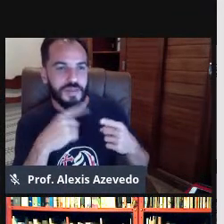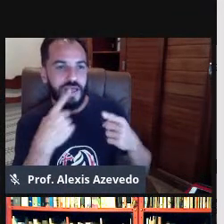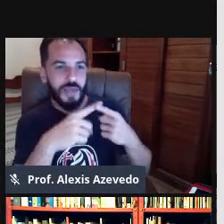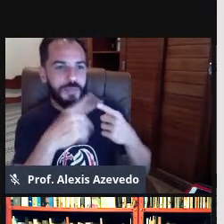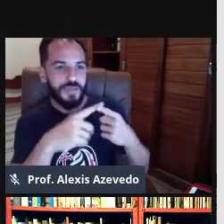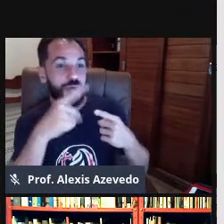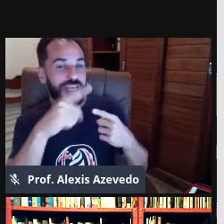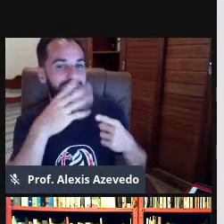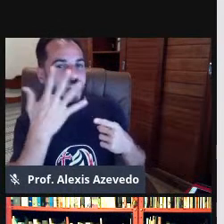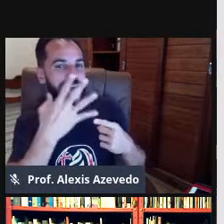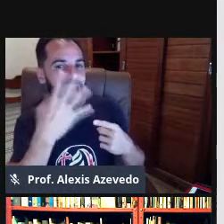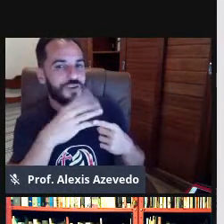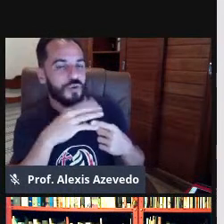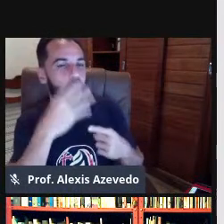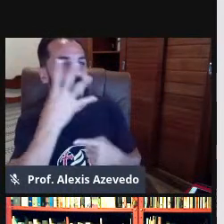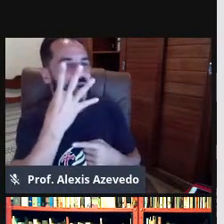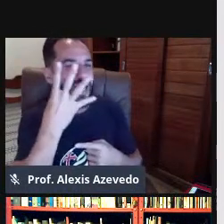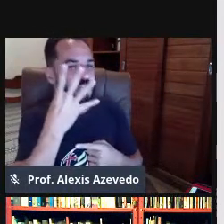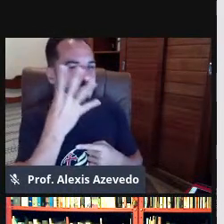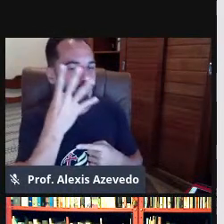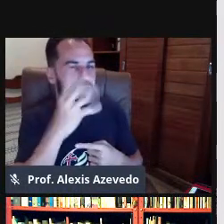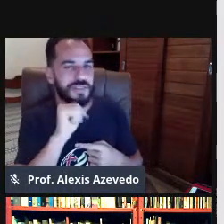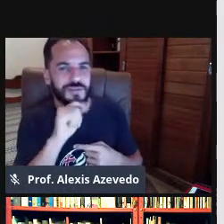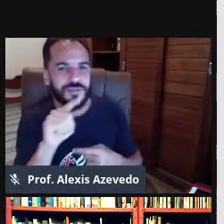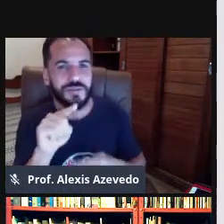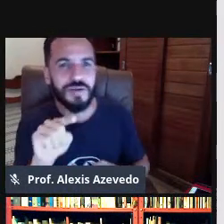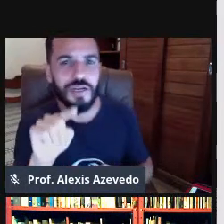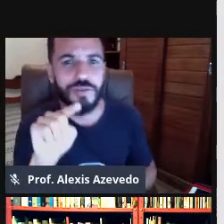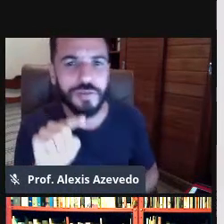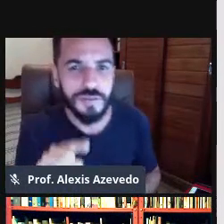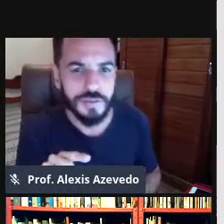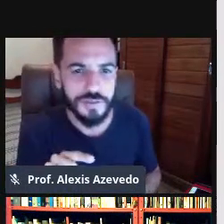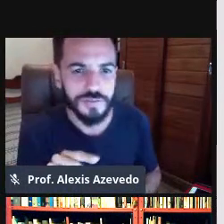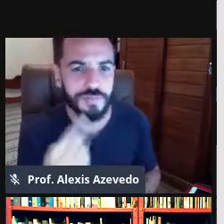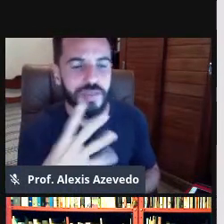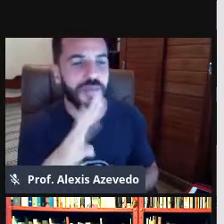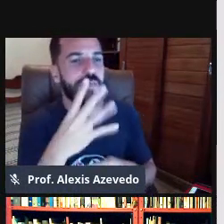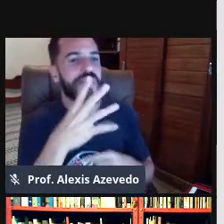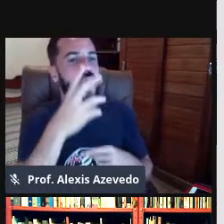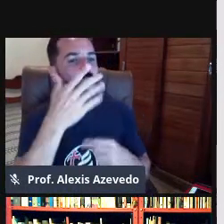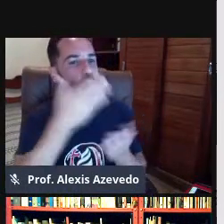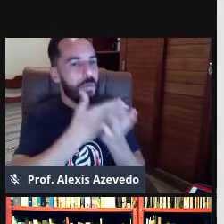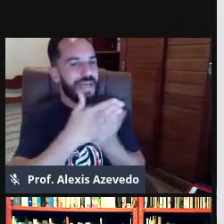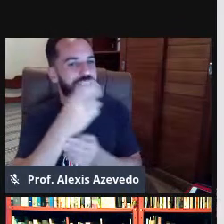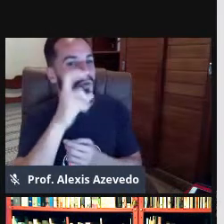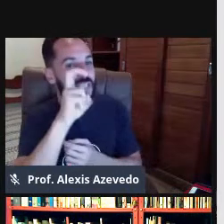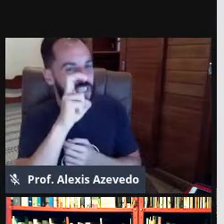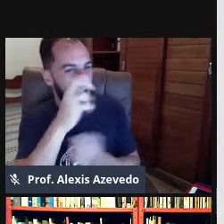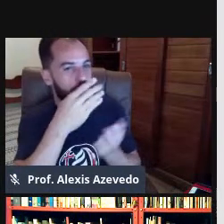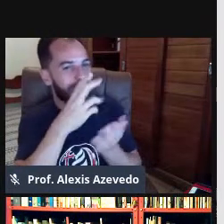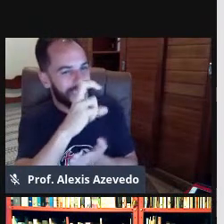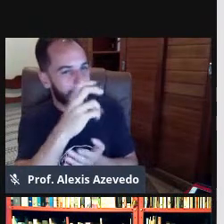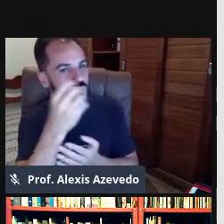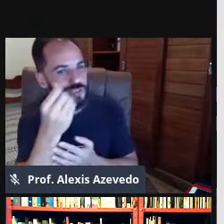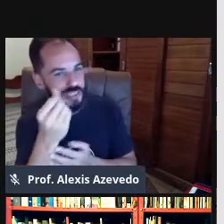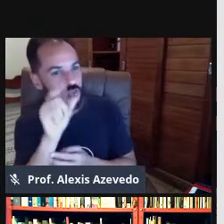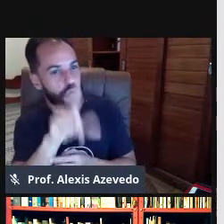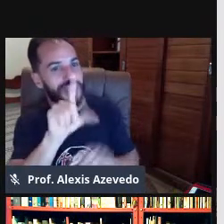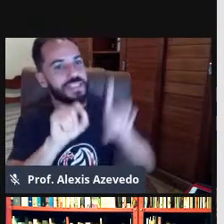sexto período, cerâmica 2, desenho 2, escultura 2, fotografia 2. E no sétimo período você pode escolher